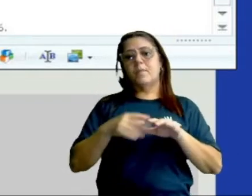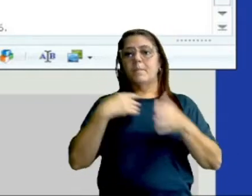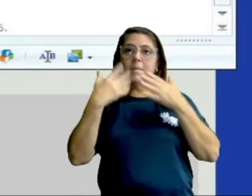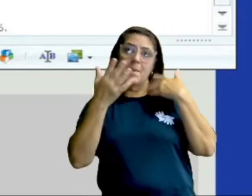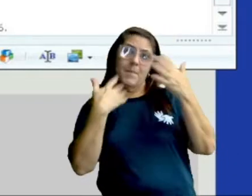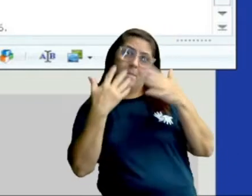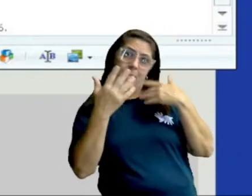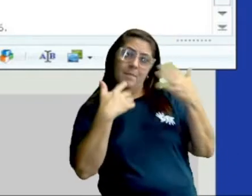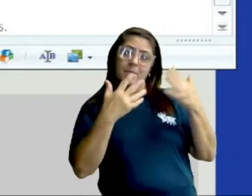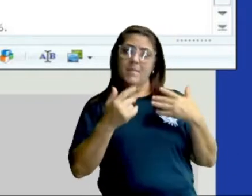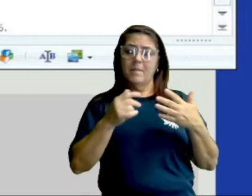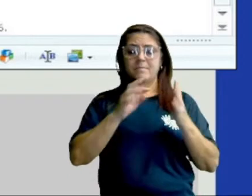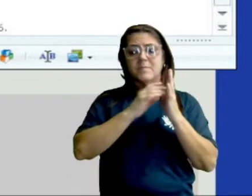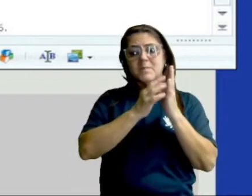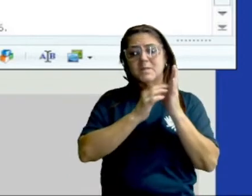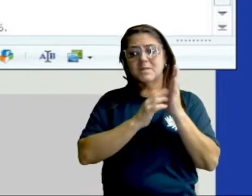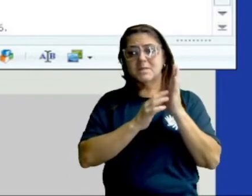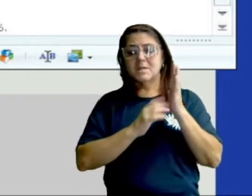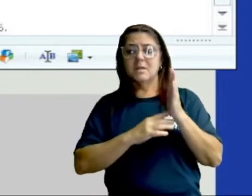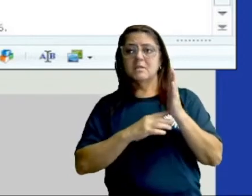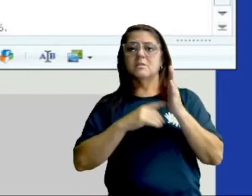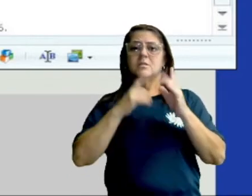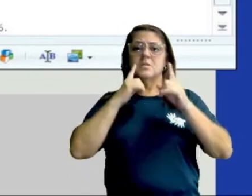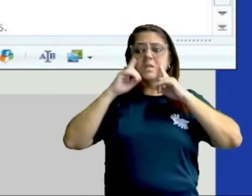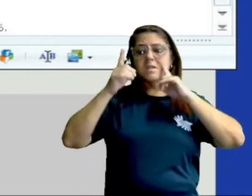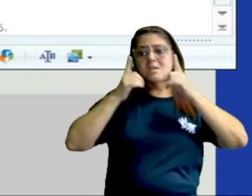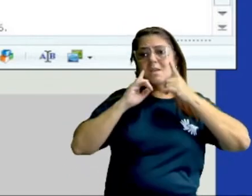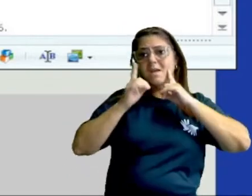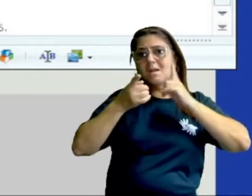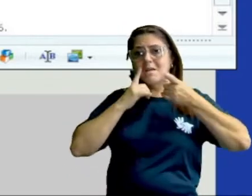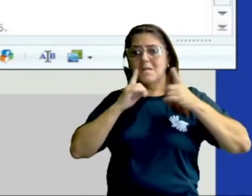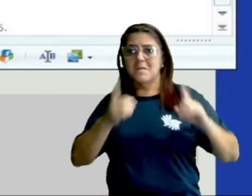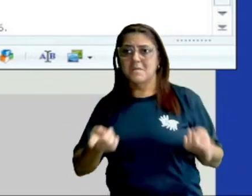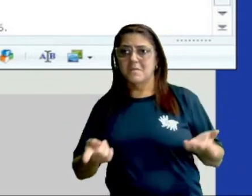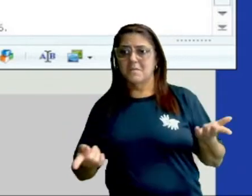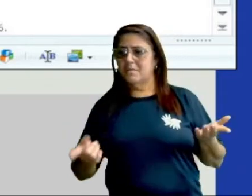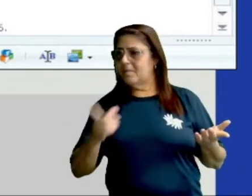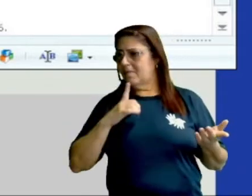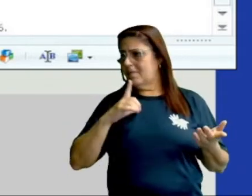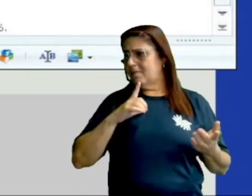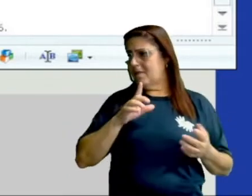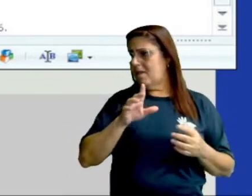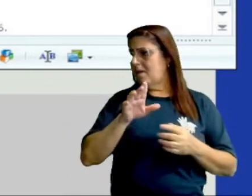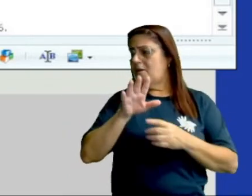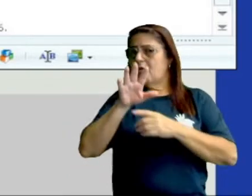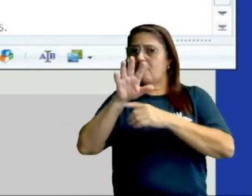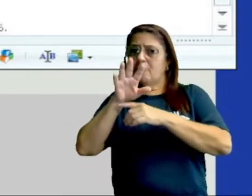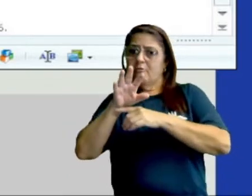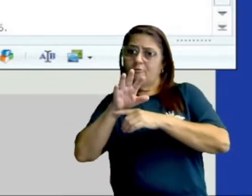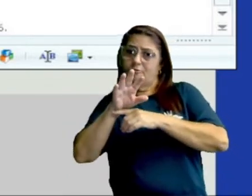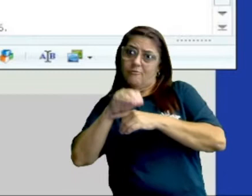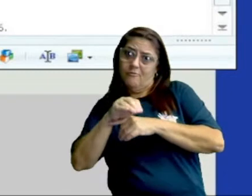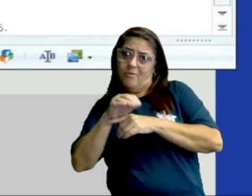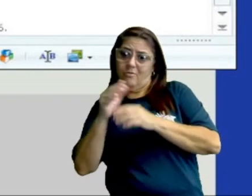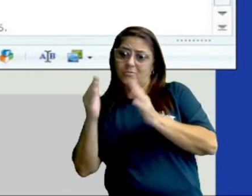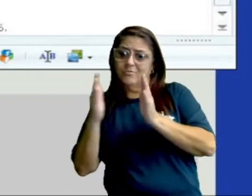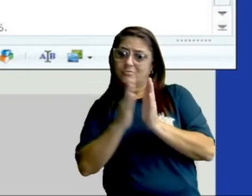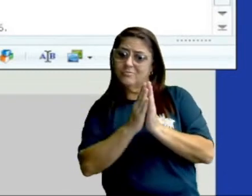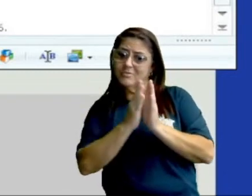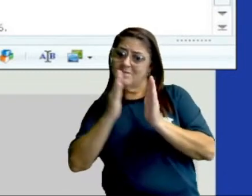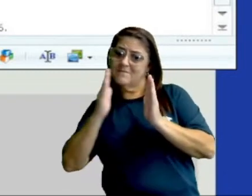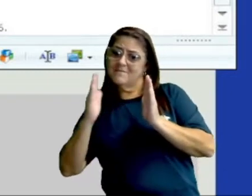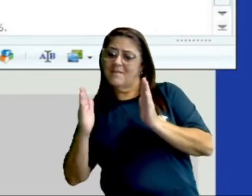produções escritas no formato de diálogo. Então, nós temos aí a imagem do lado para vocês acompanharem. Então, nós